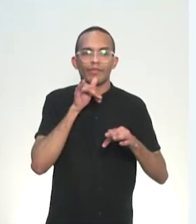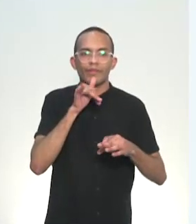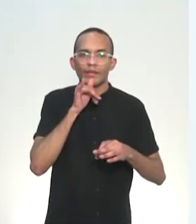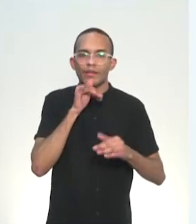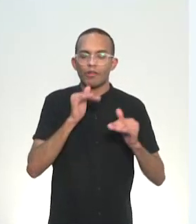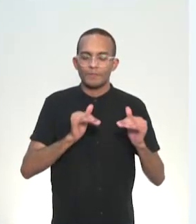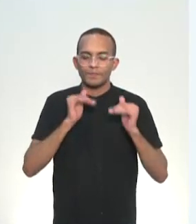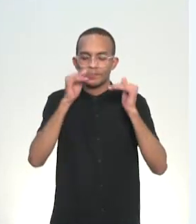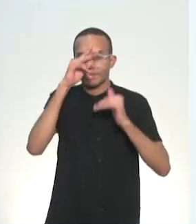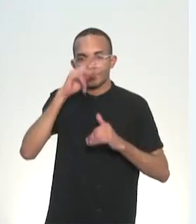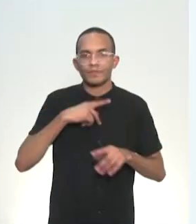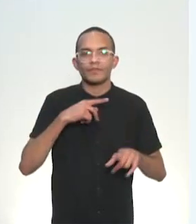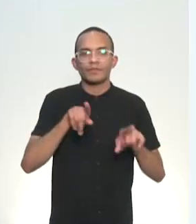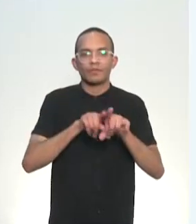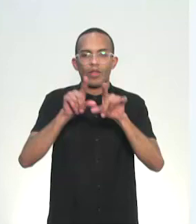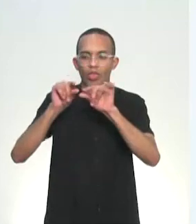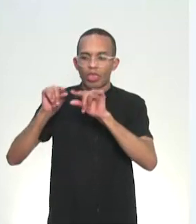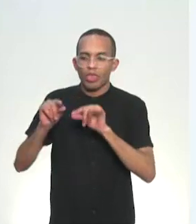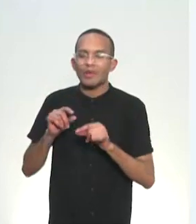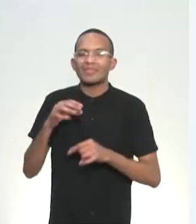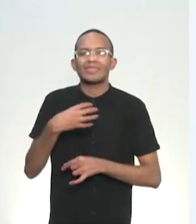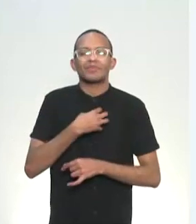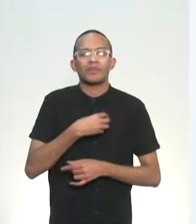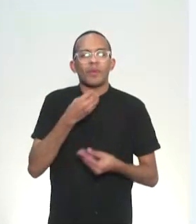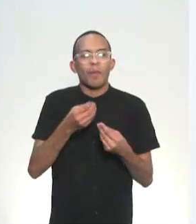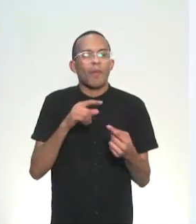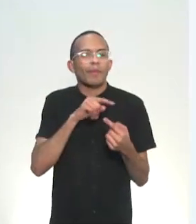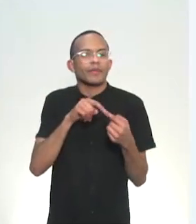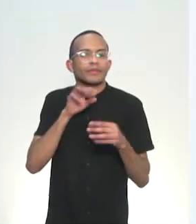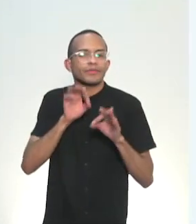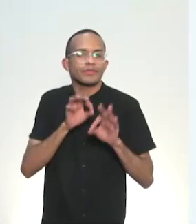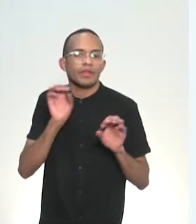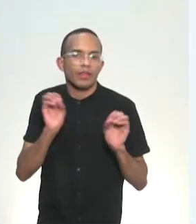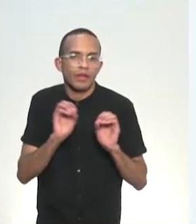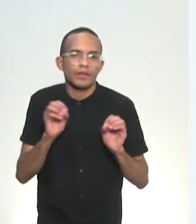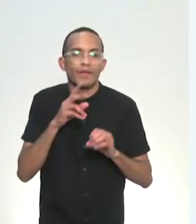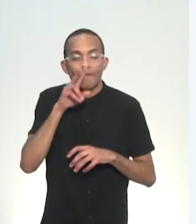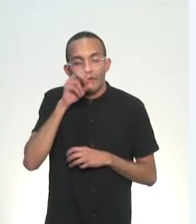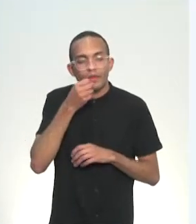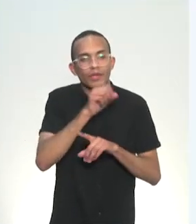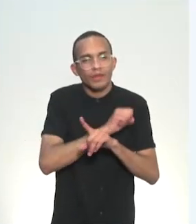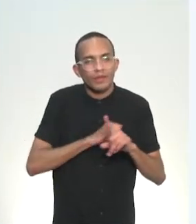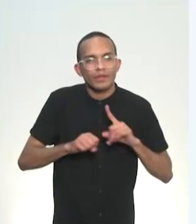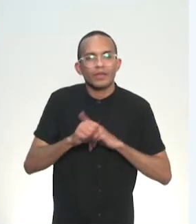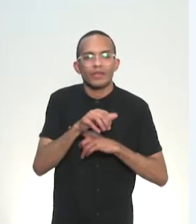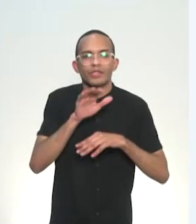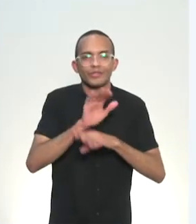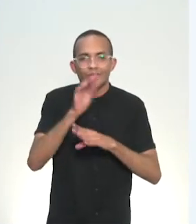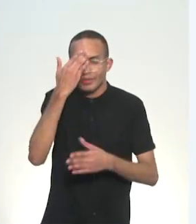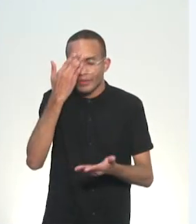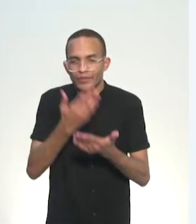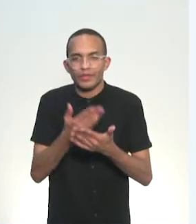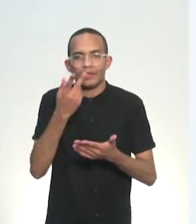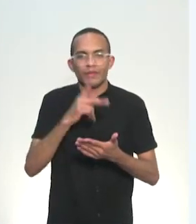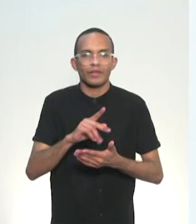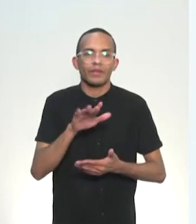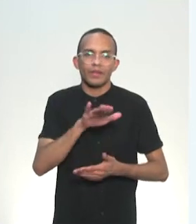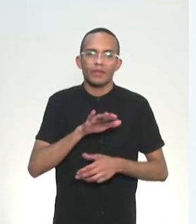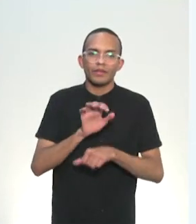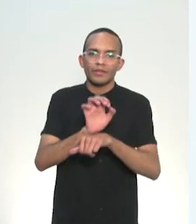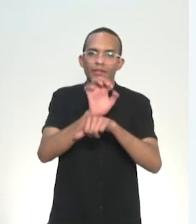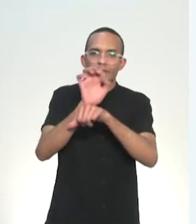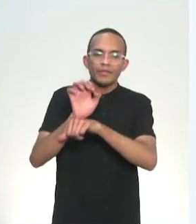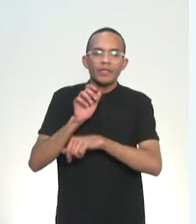revanchismos pessoais e a redução da sensação de impunidade, fatores que fortalecem a sociedade e a confiança desta no Estado,